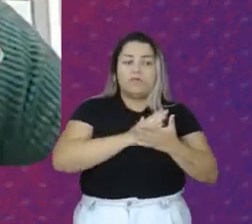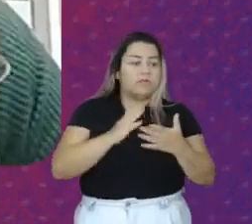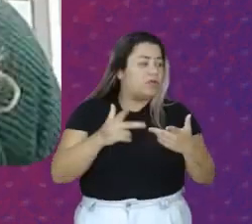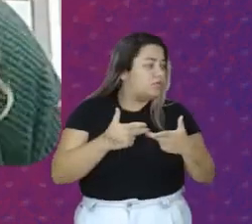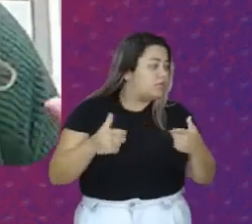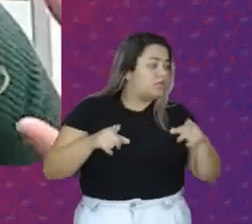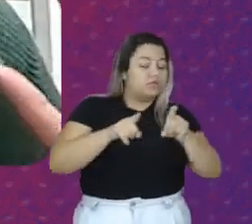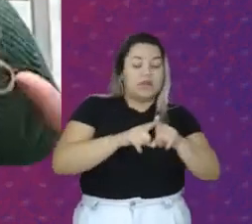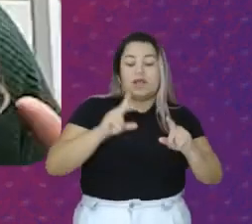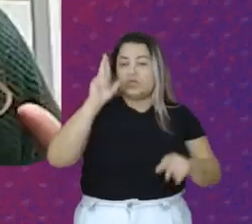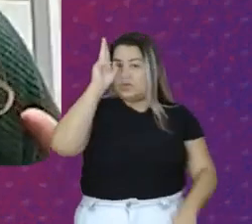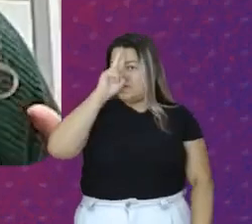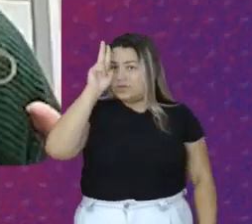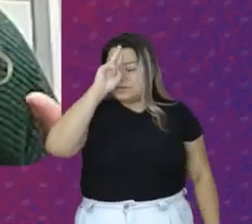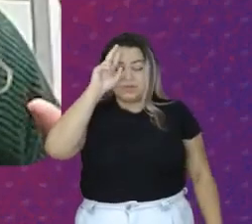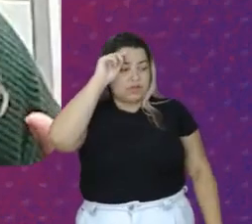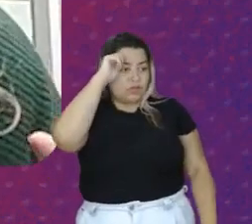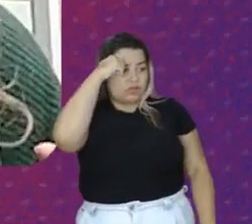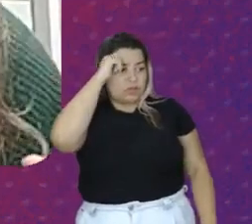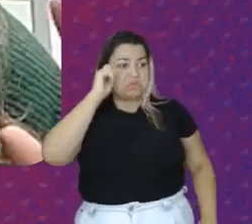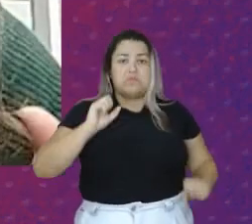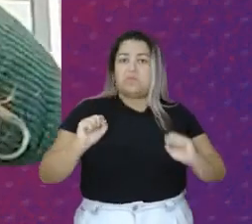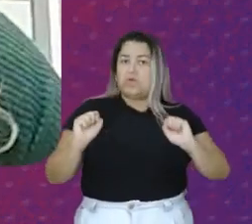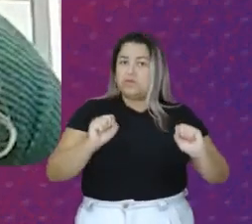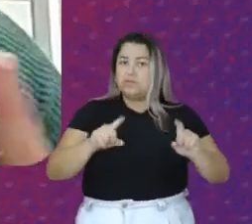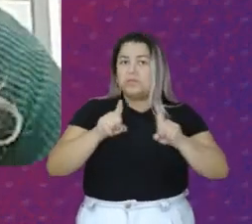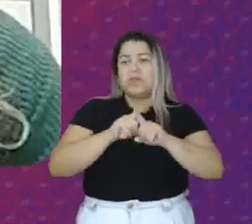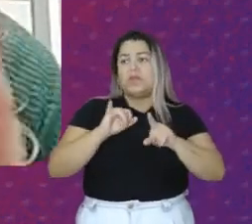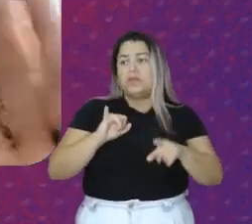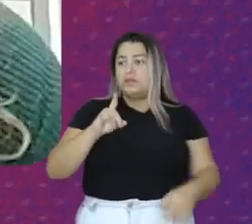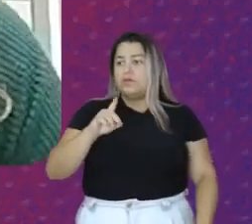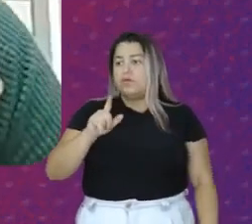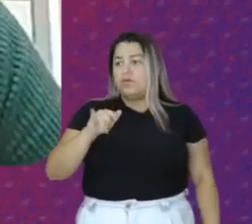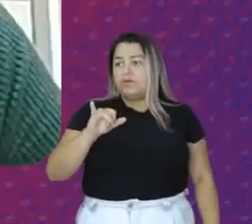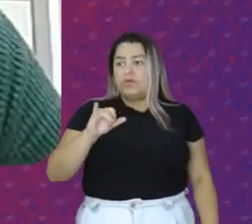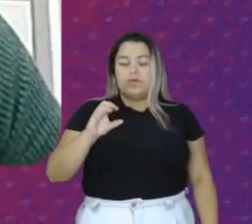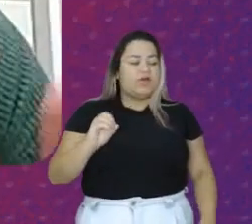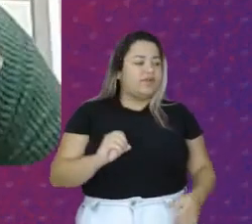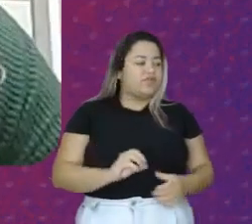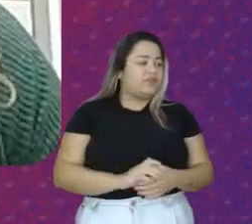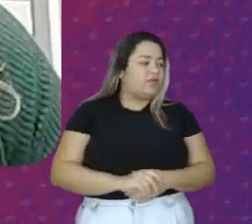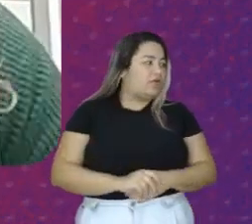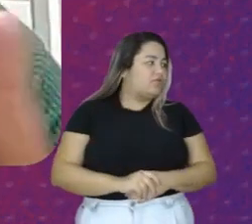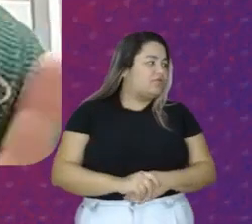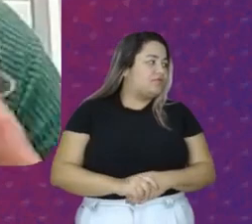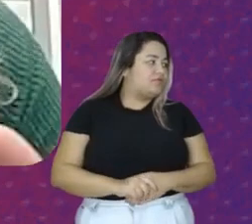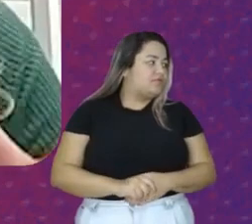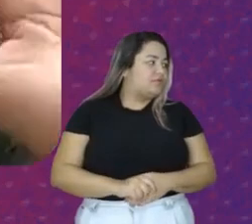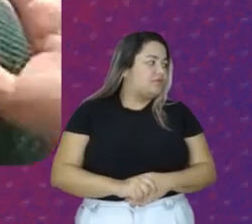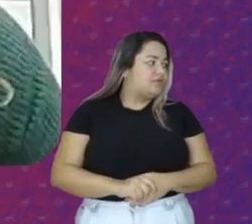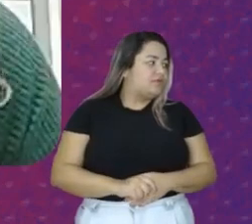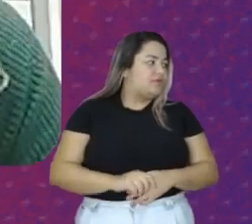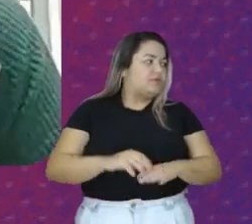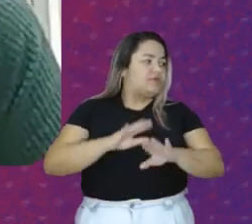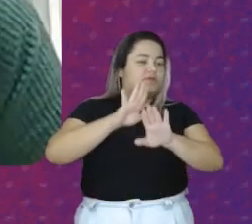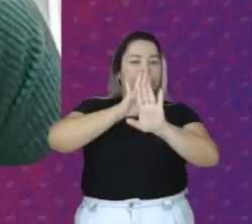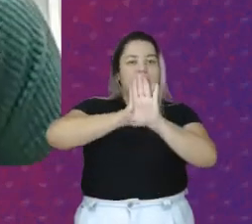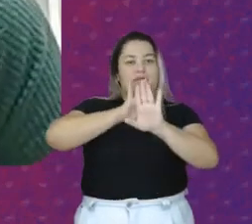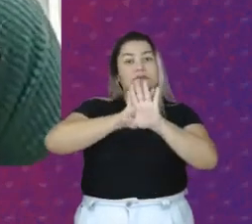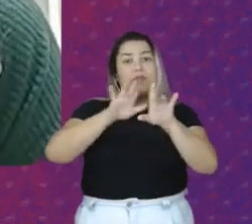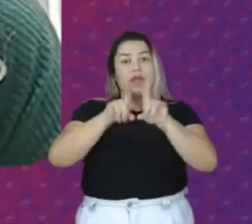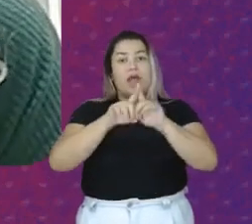dos negros e negras, já pode ser considerado ideológico, não sei o quê, sabe? Tudo virou de esquerda. Qualquer um que defenda um pouco mais